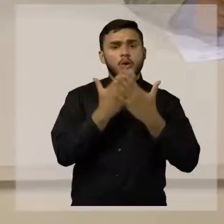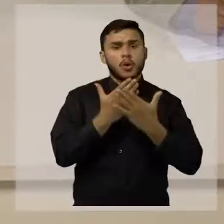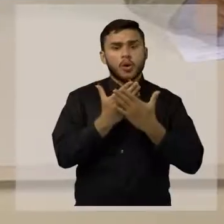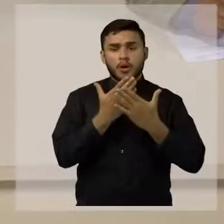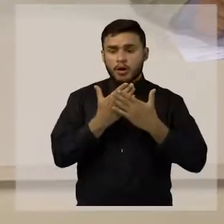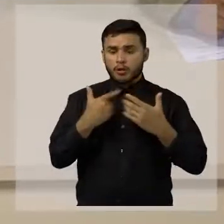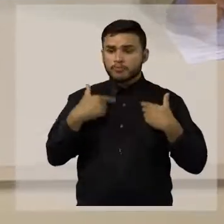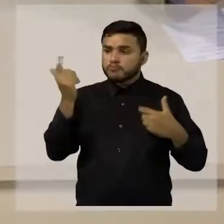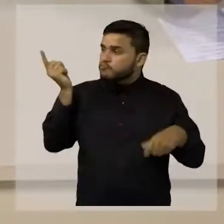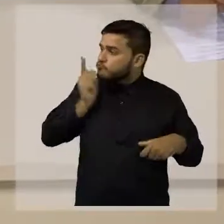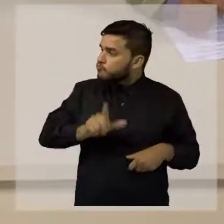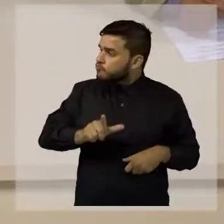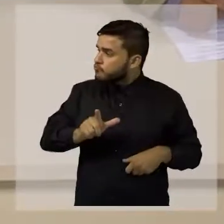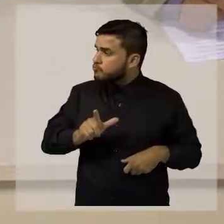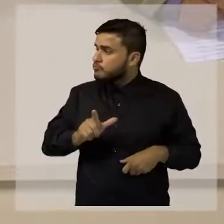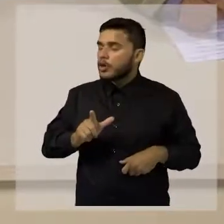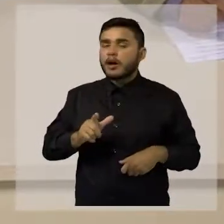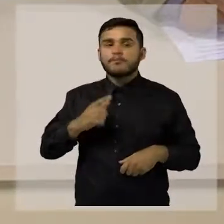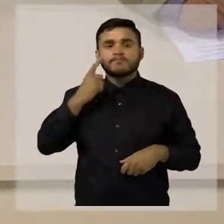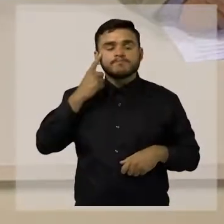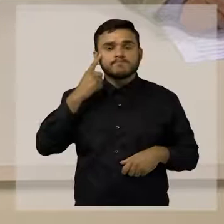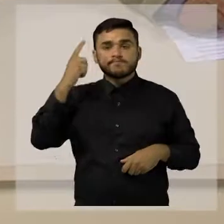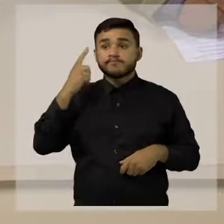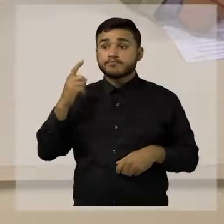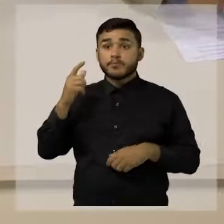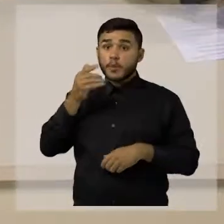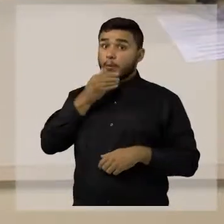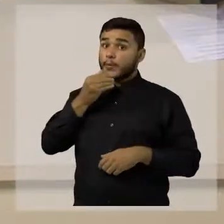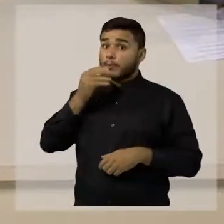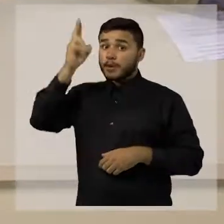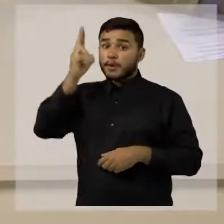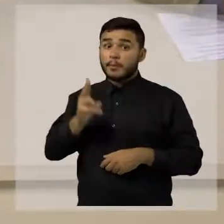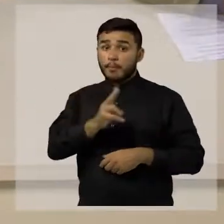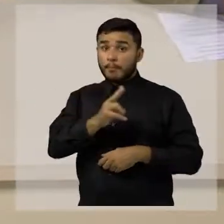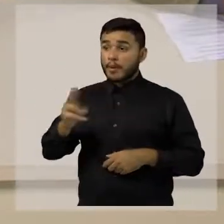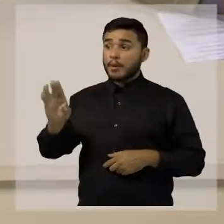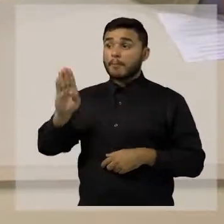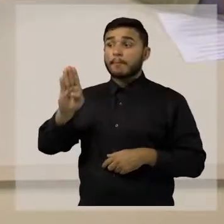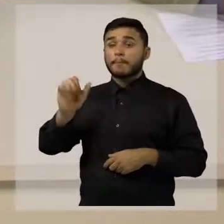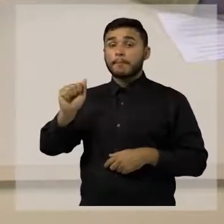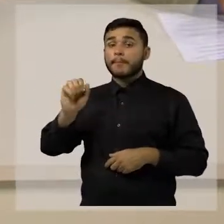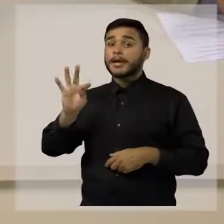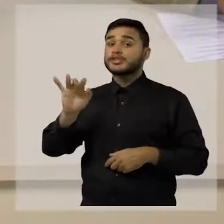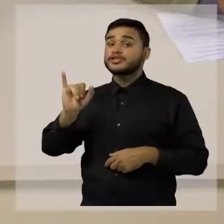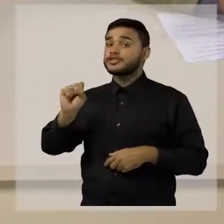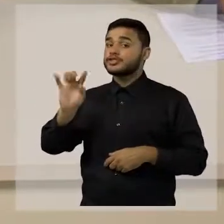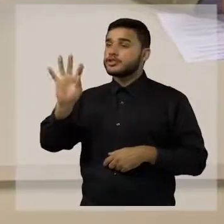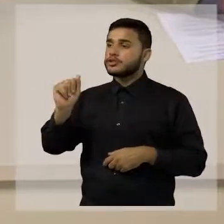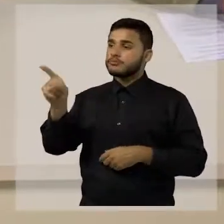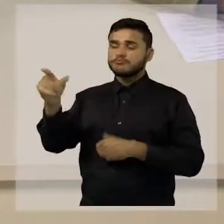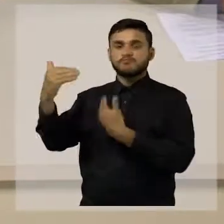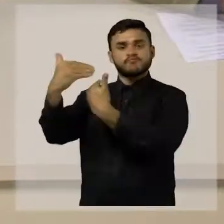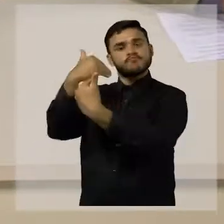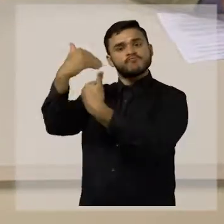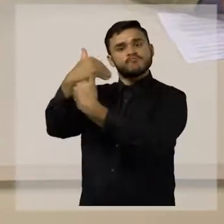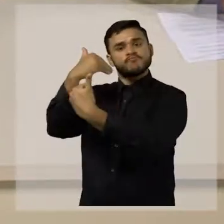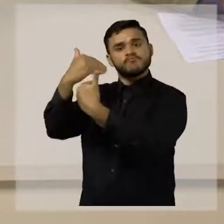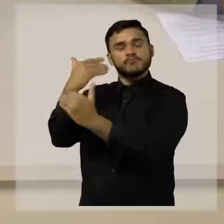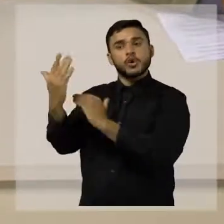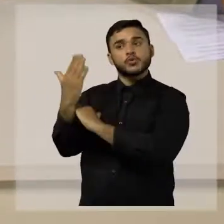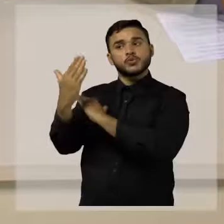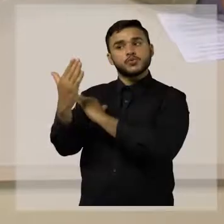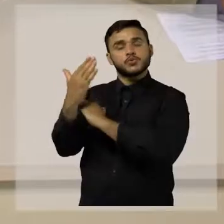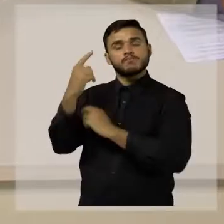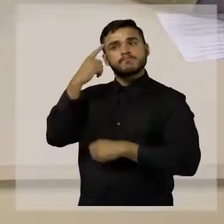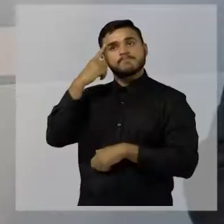devolver isso aí. E o Padre Batista me estimulou, né? Para que eu entrasse na política para poder ajudar mais ainda. Então, eu até